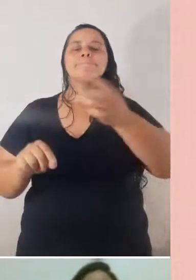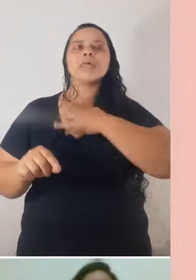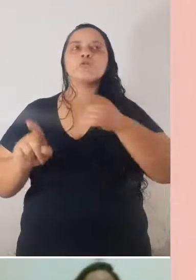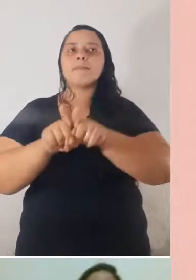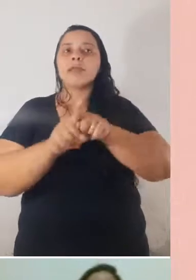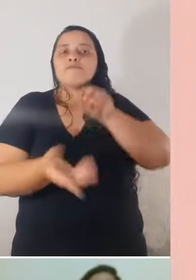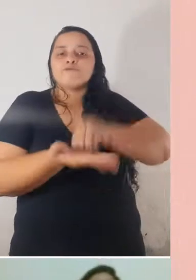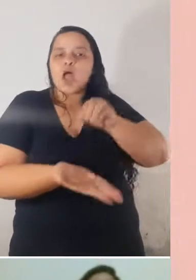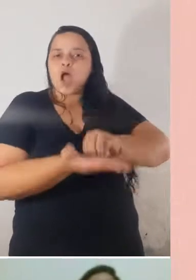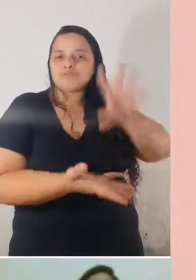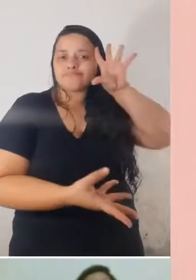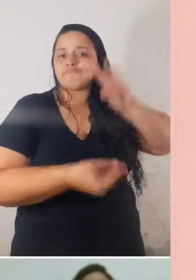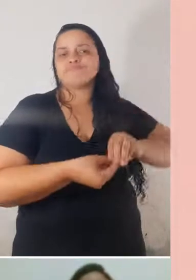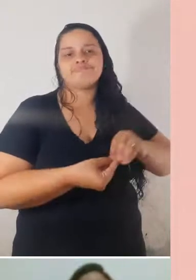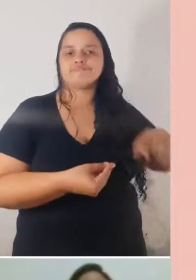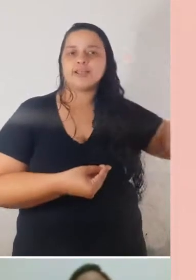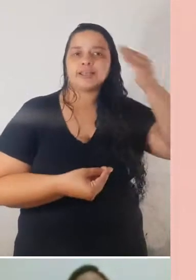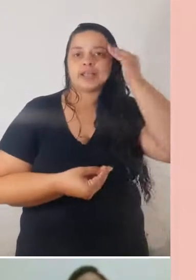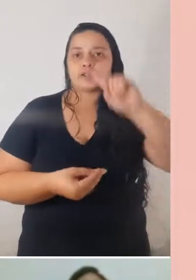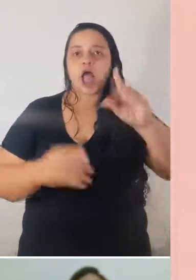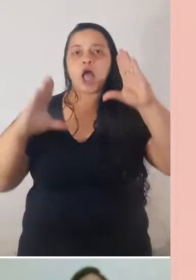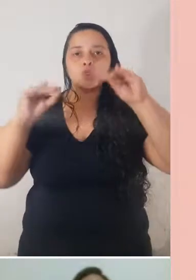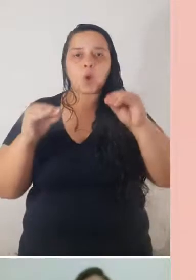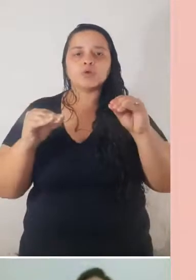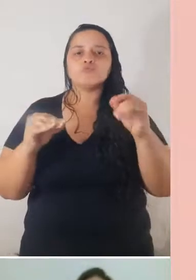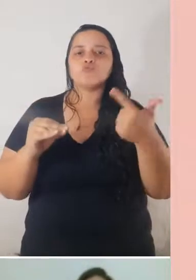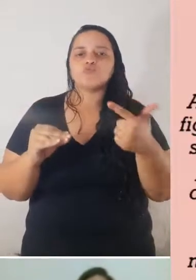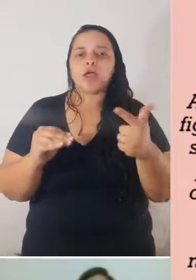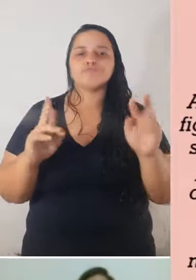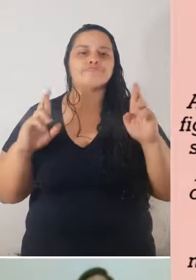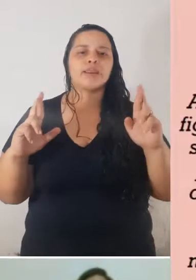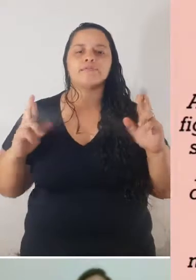incompreensão. A noite caiu, tremenda, sem esperança.